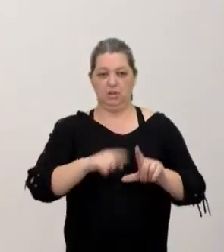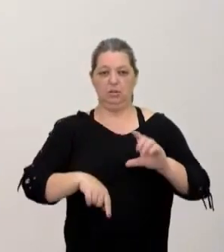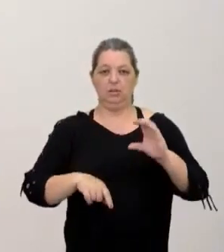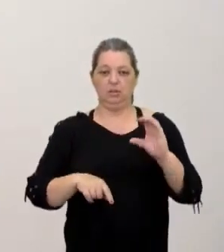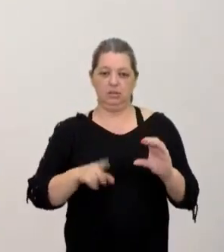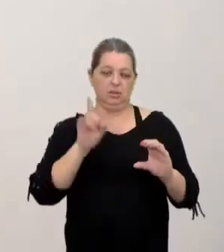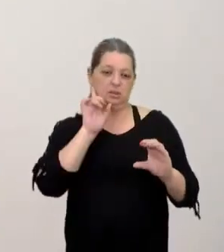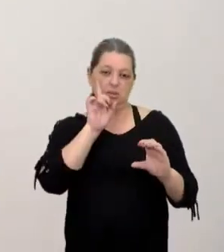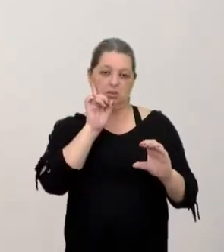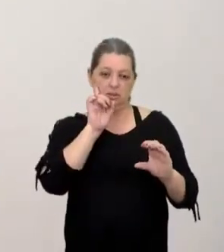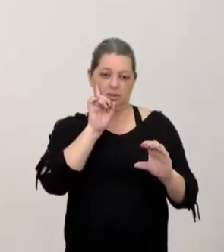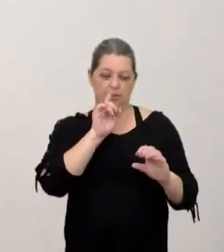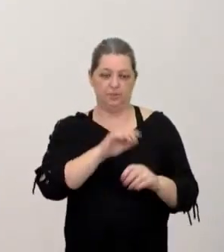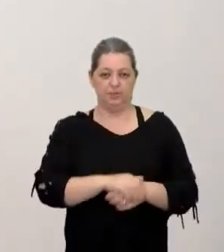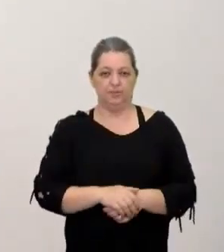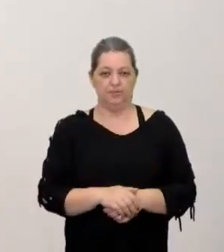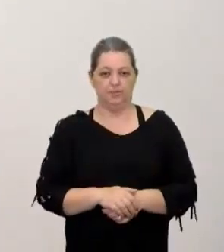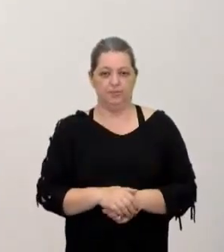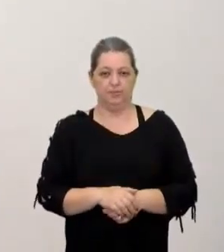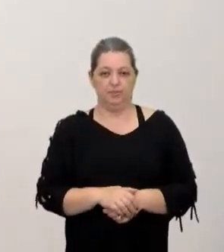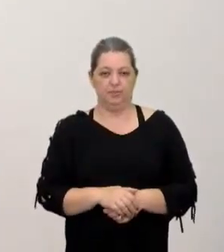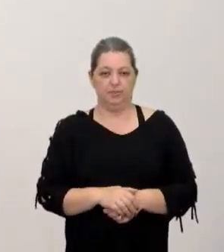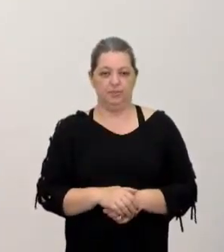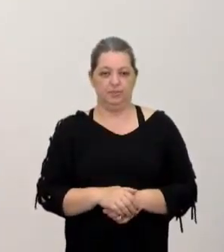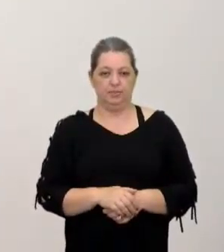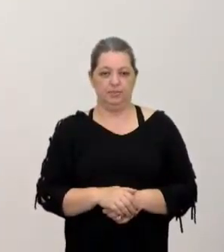Estados Unidos da América. Com